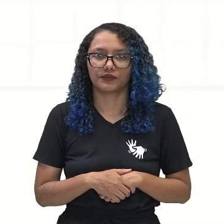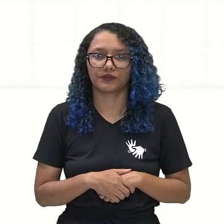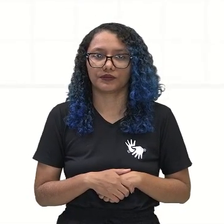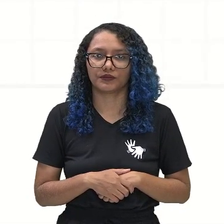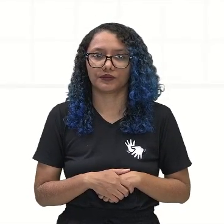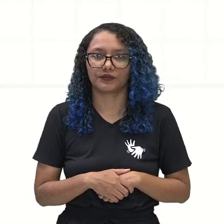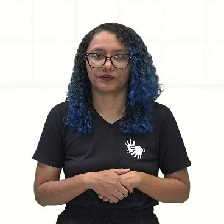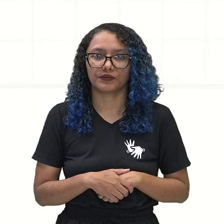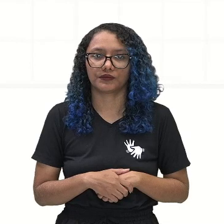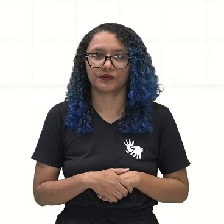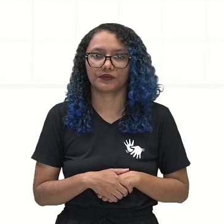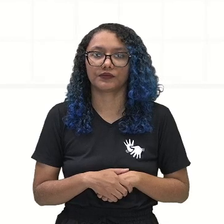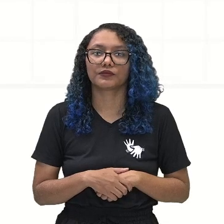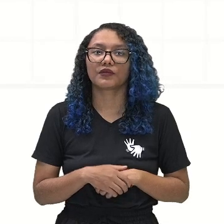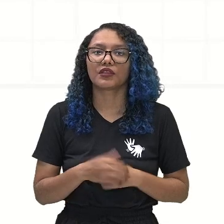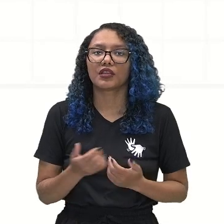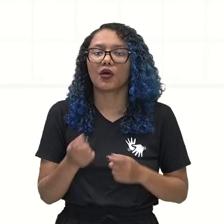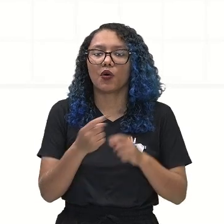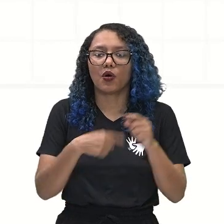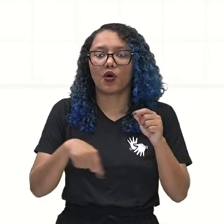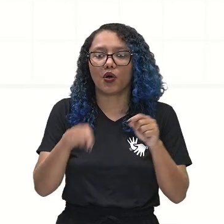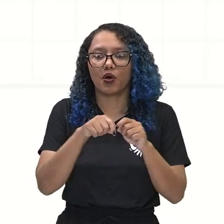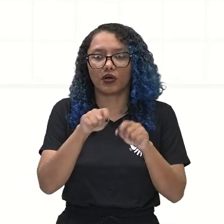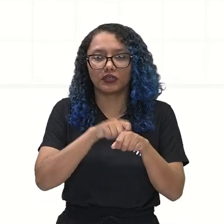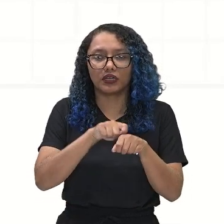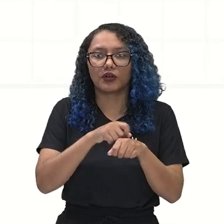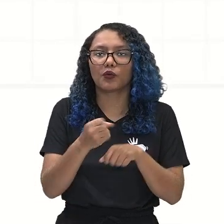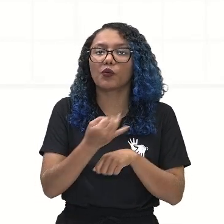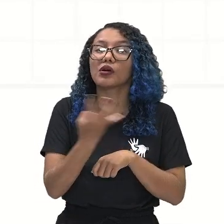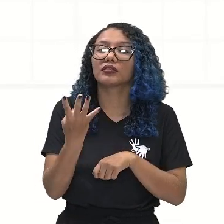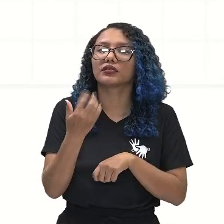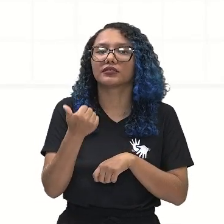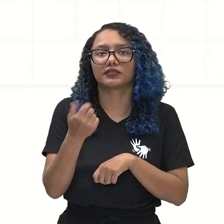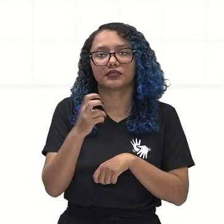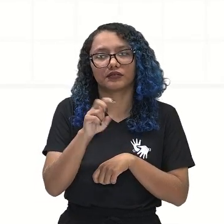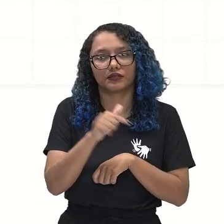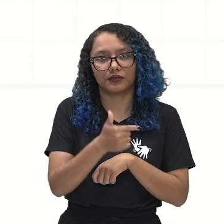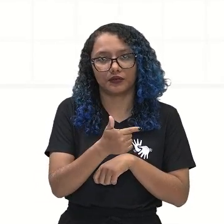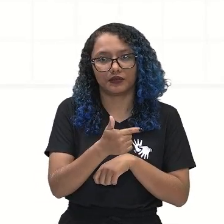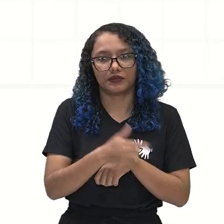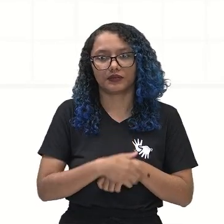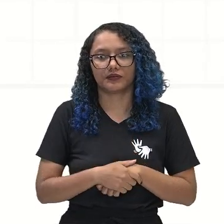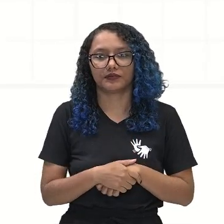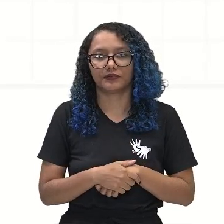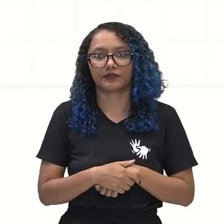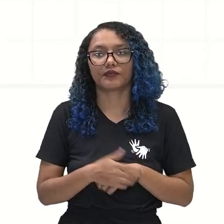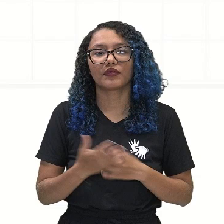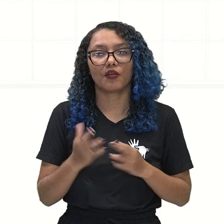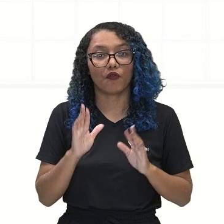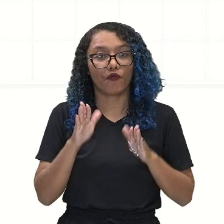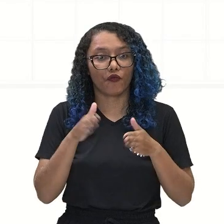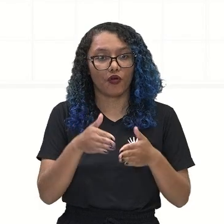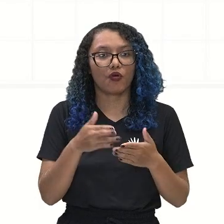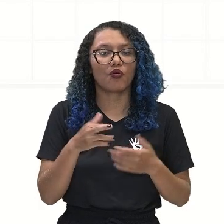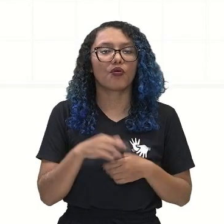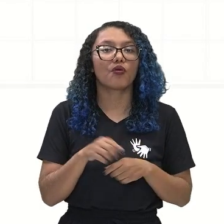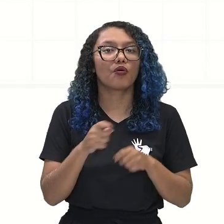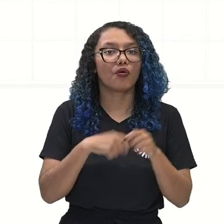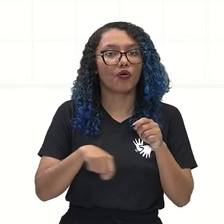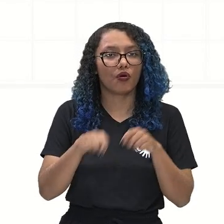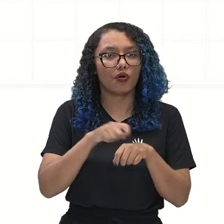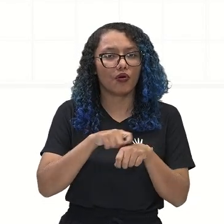temos 152 rodas. O diferencial vai estar exatamente nas rodas. Por que